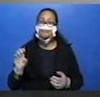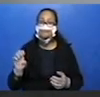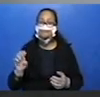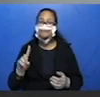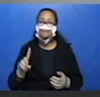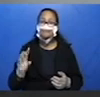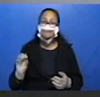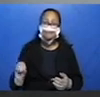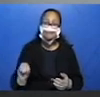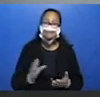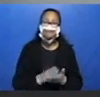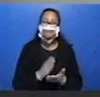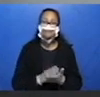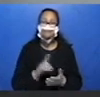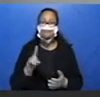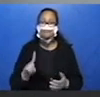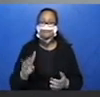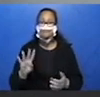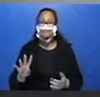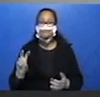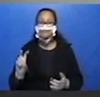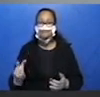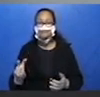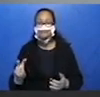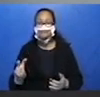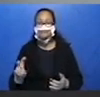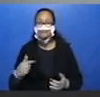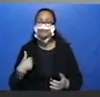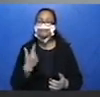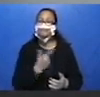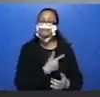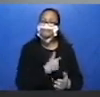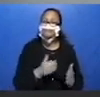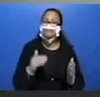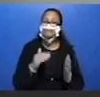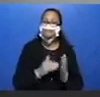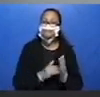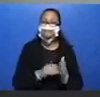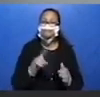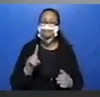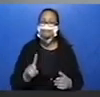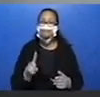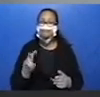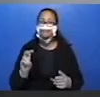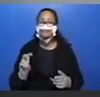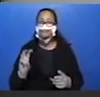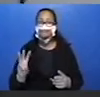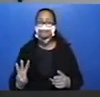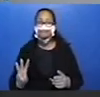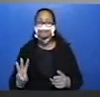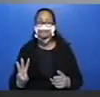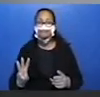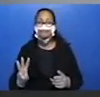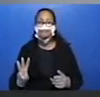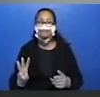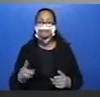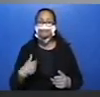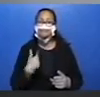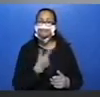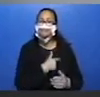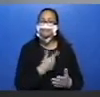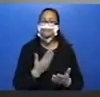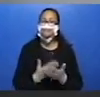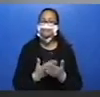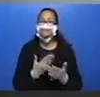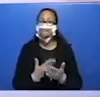na página 145. Nós vamos até a 153. Nós vamos